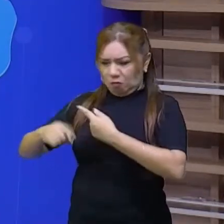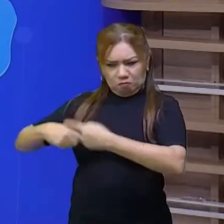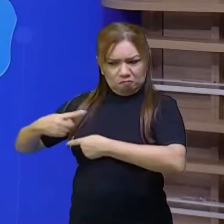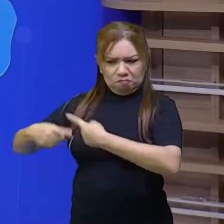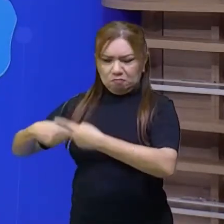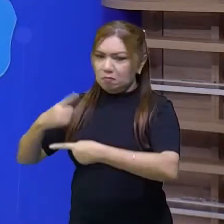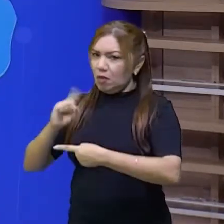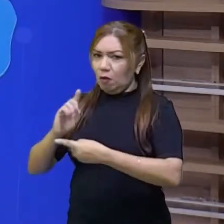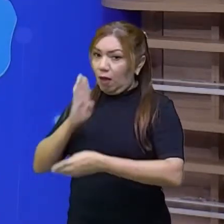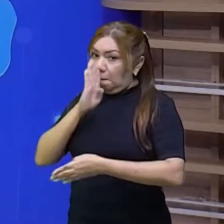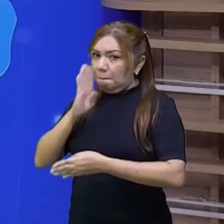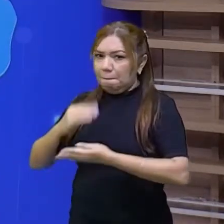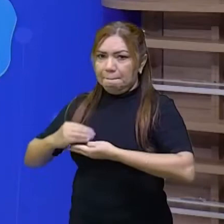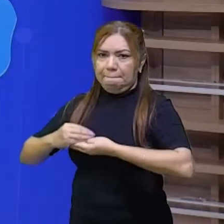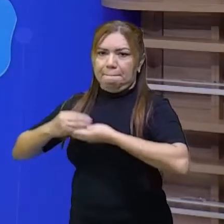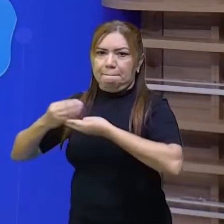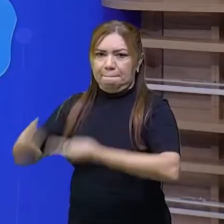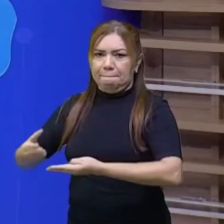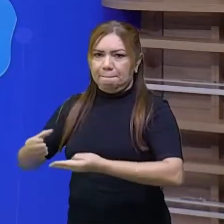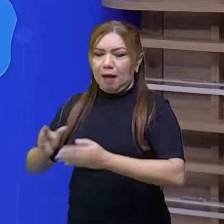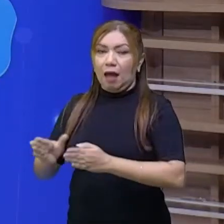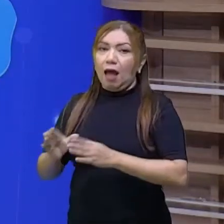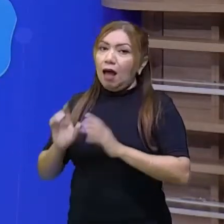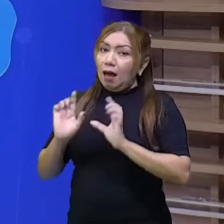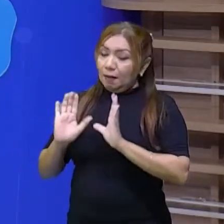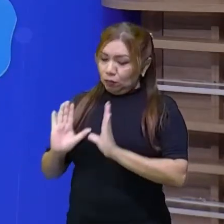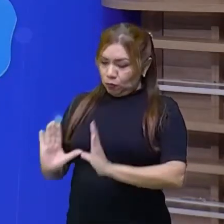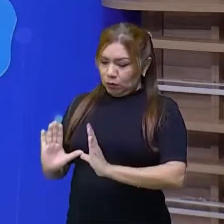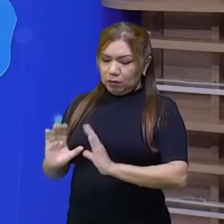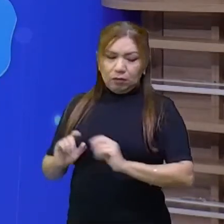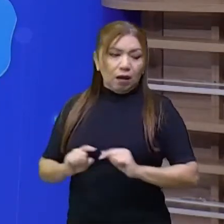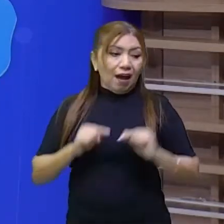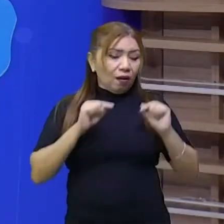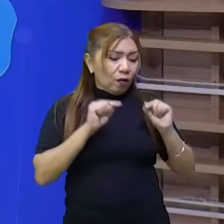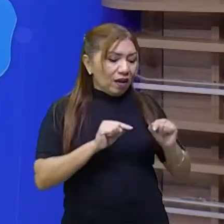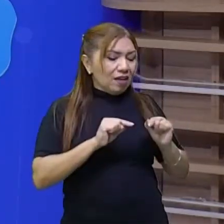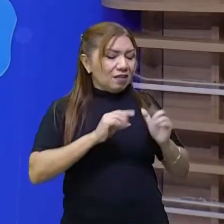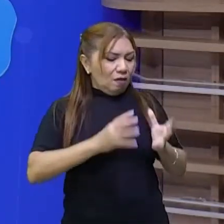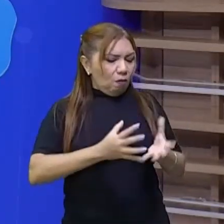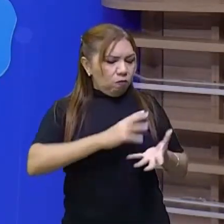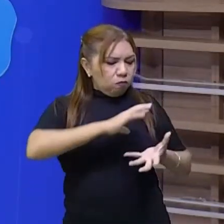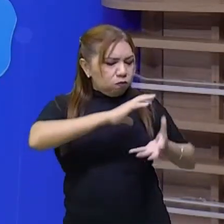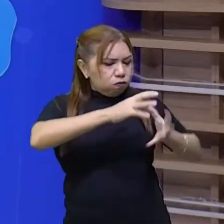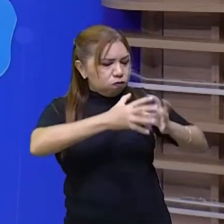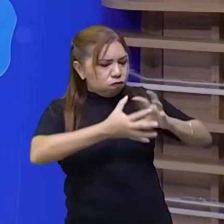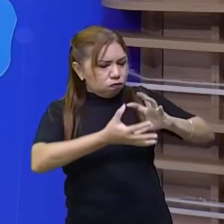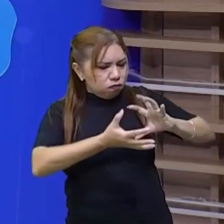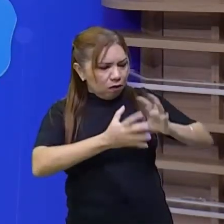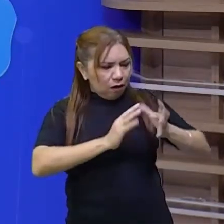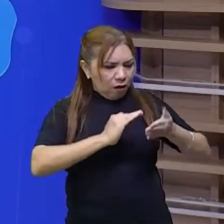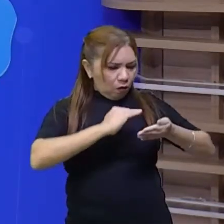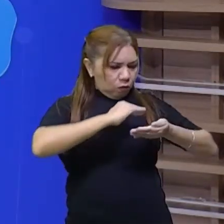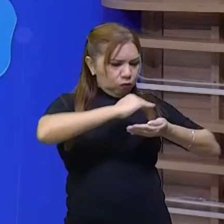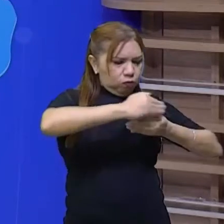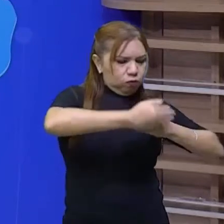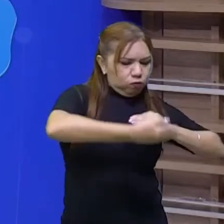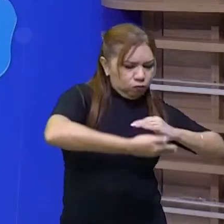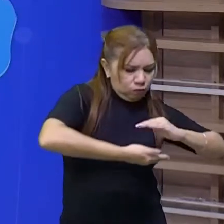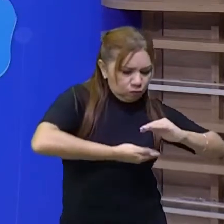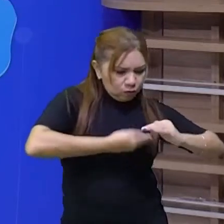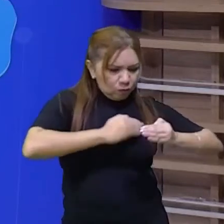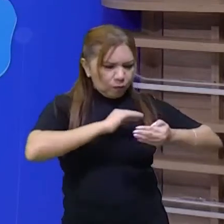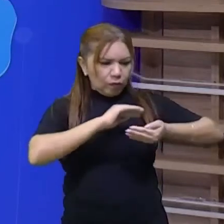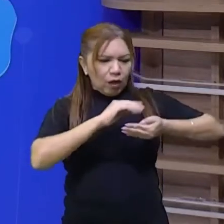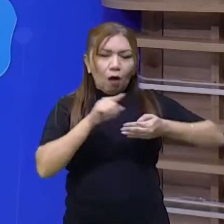agora se você pegar uma uma esfera uma bolinha de gude por exemplo e coloca em cima de uma mesa que ela estiver inclinada ele vai